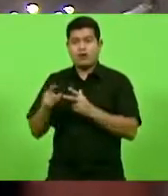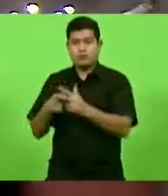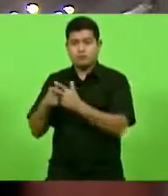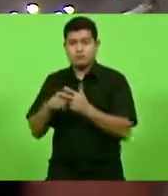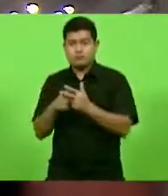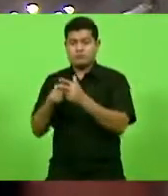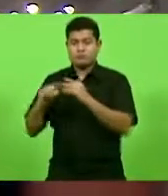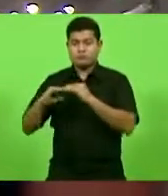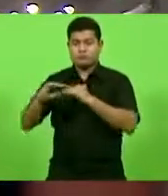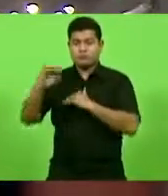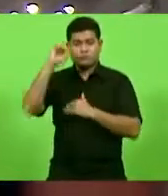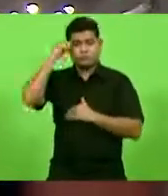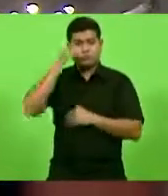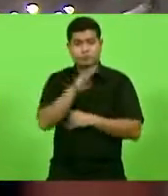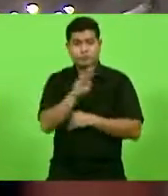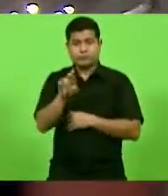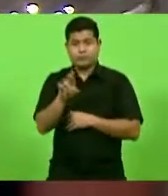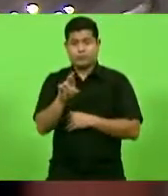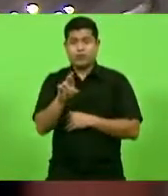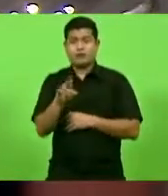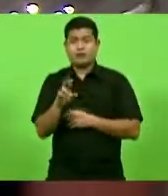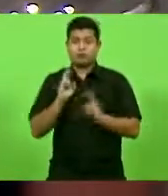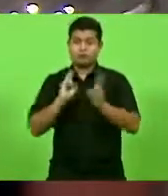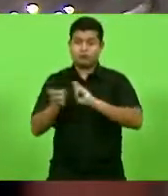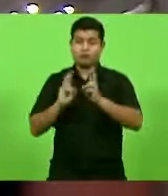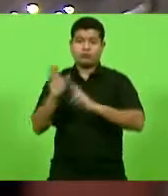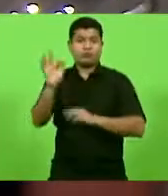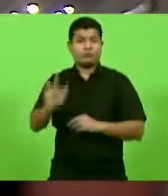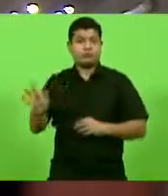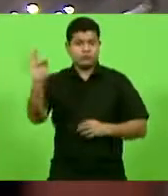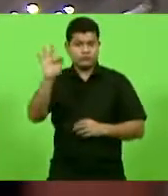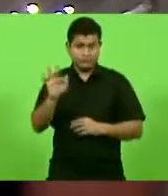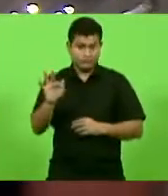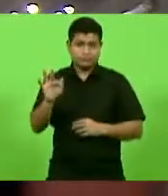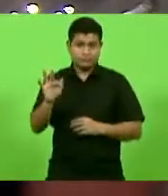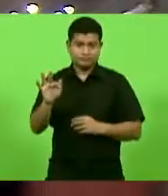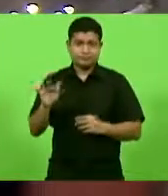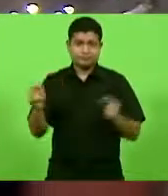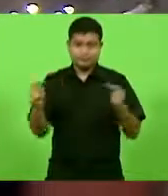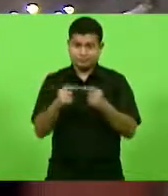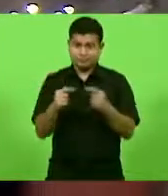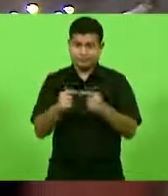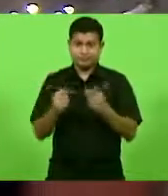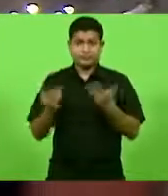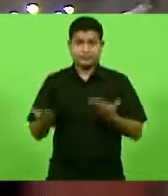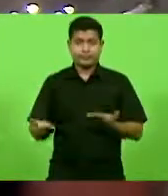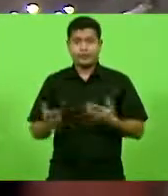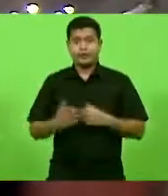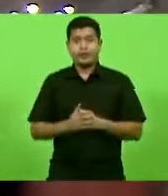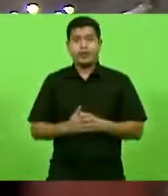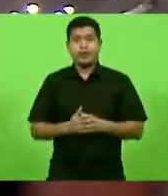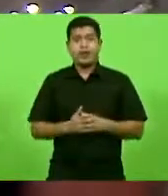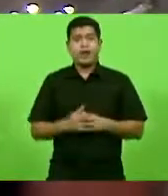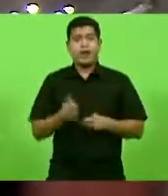obras de IBRs, ou seja, de rodovias federais. Quando a imprensa